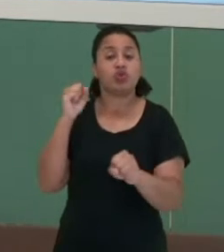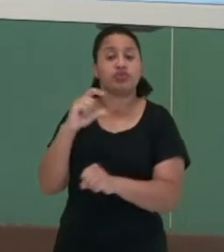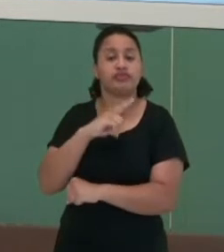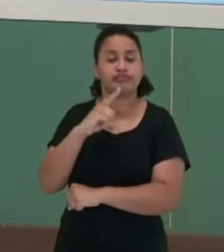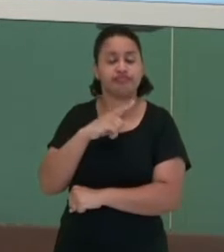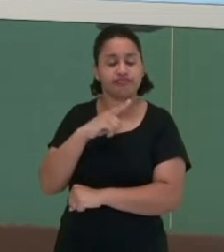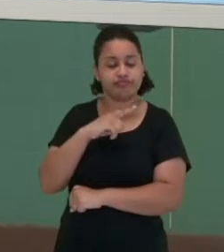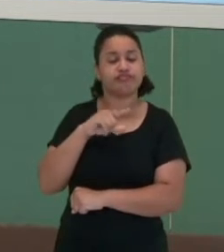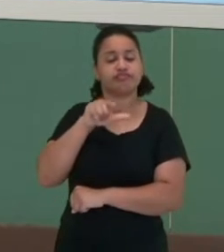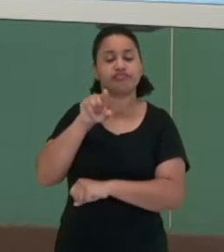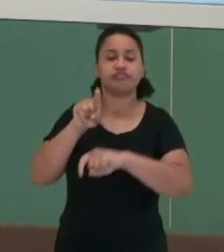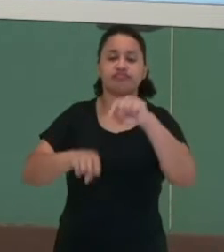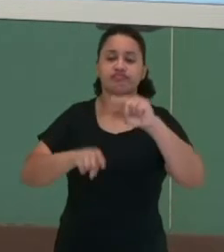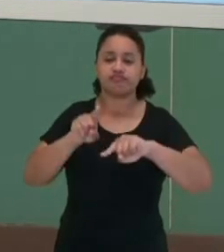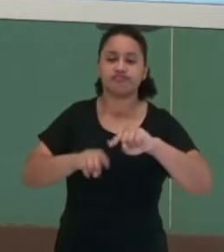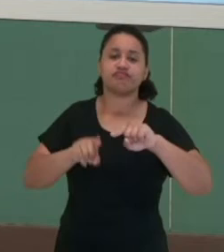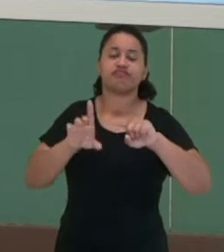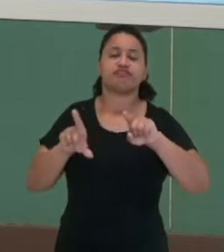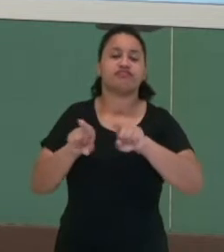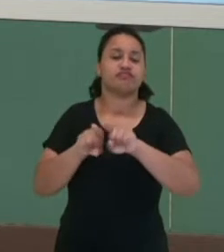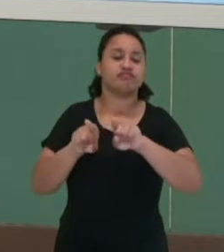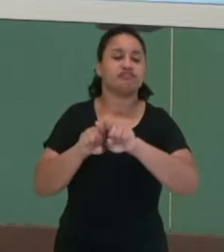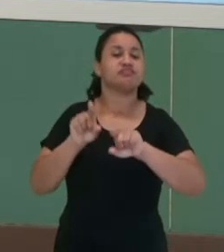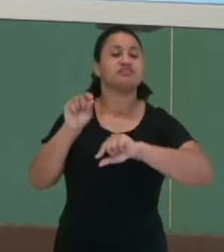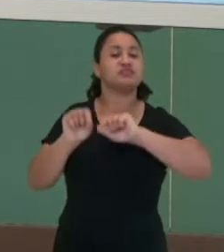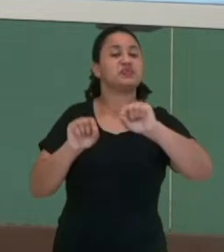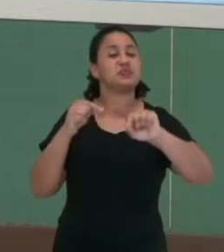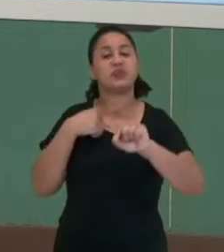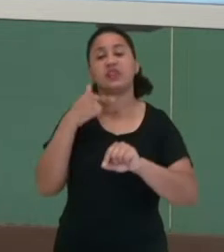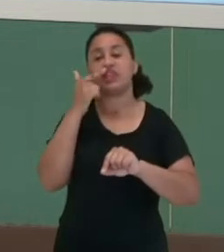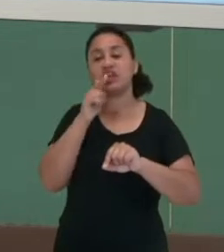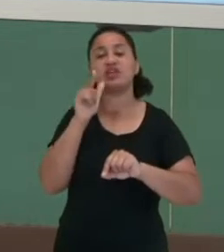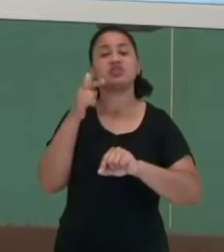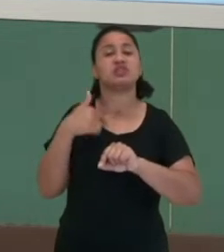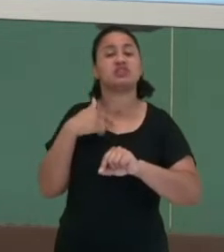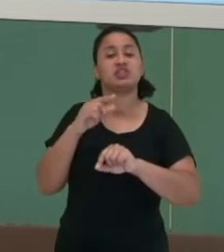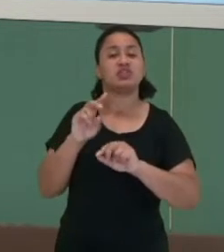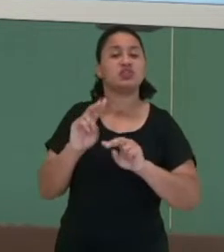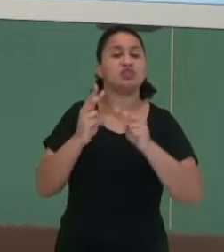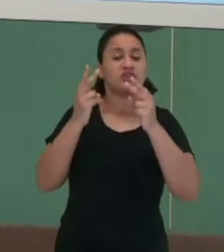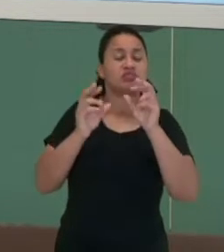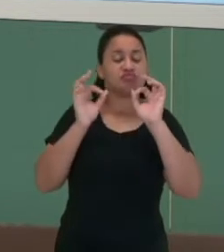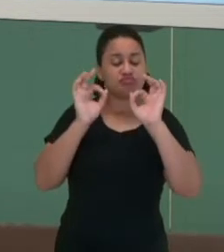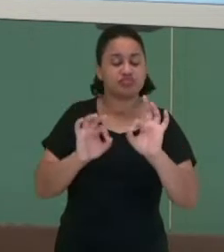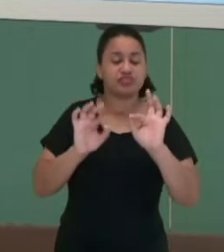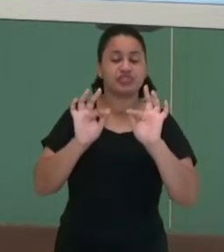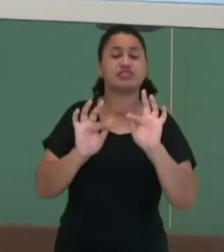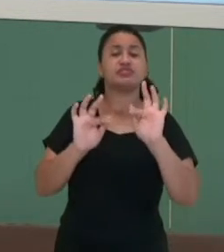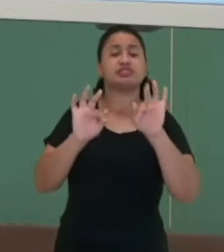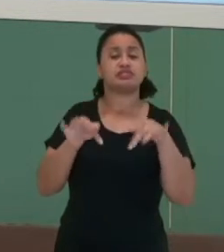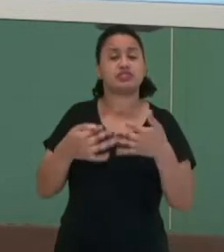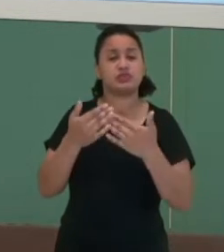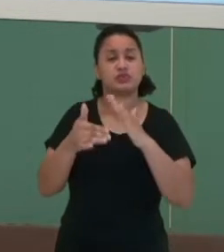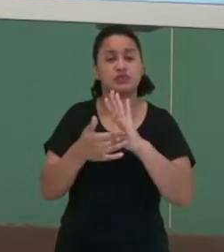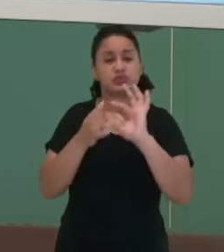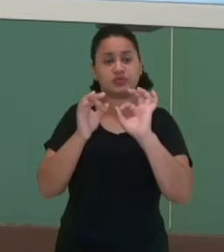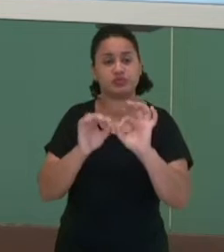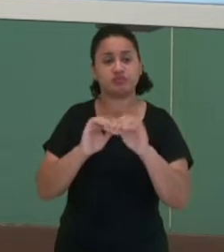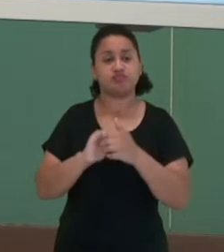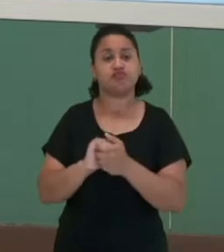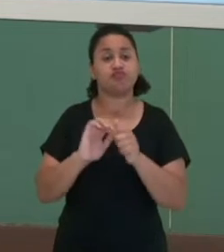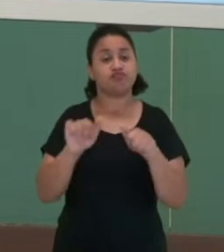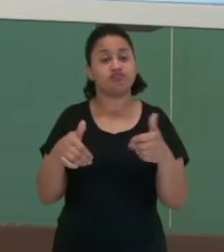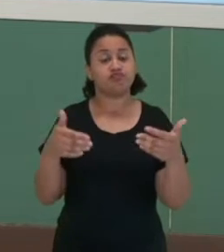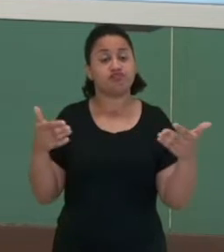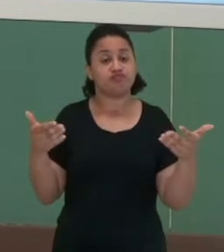dentro daquele produto e, consequentemente, você vai conseguir fechar o seu preço final. Bem, agora,